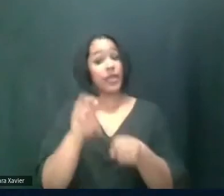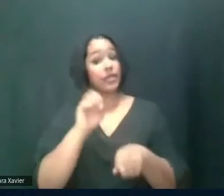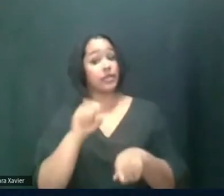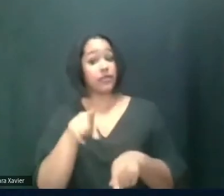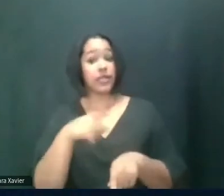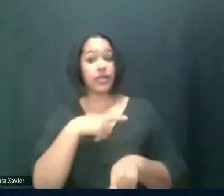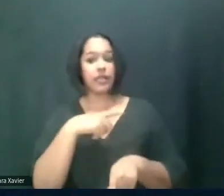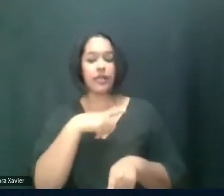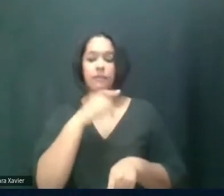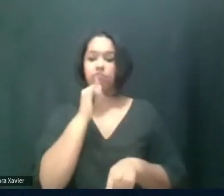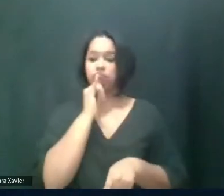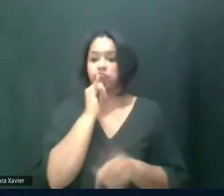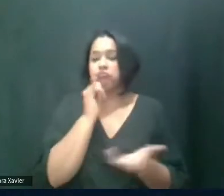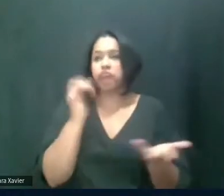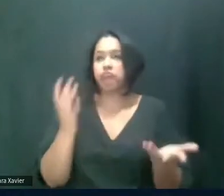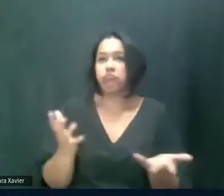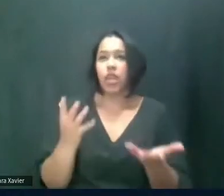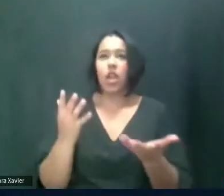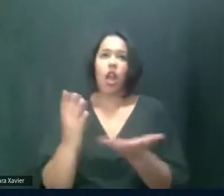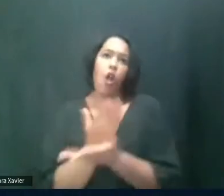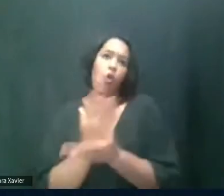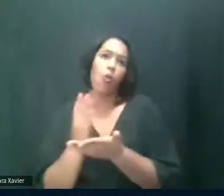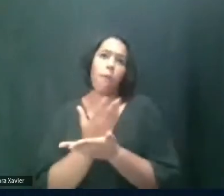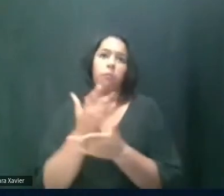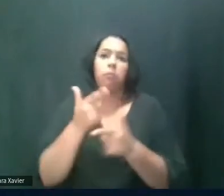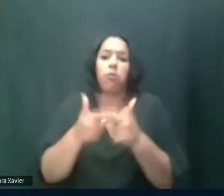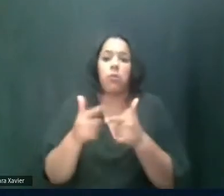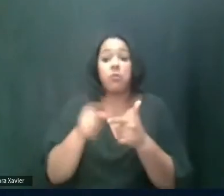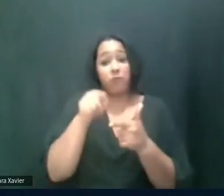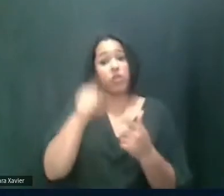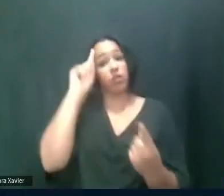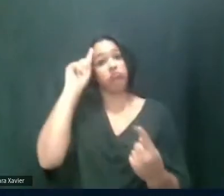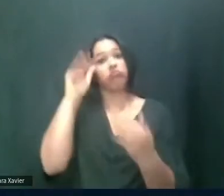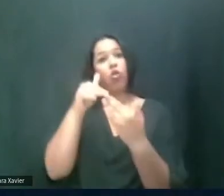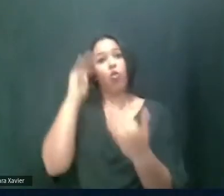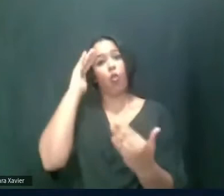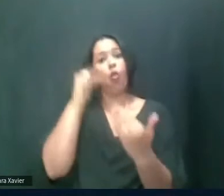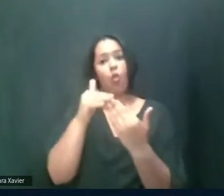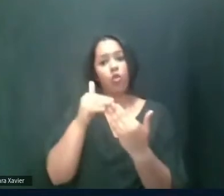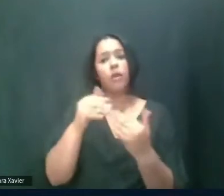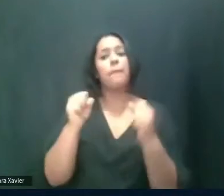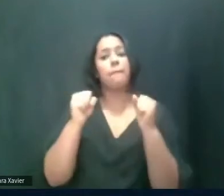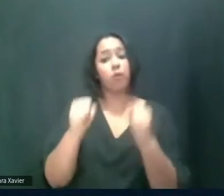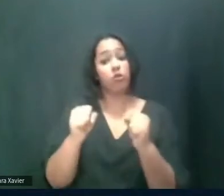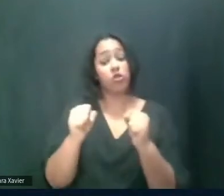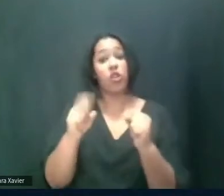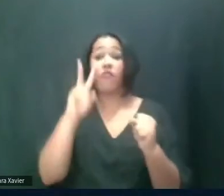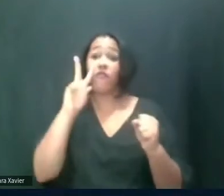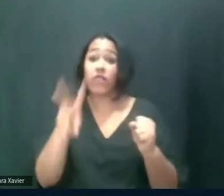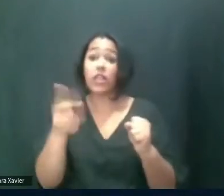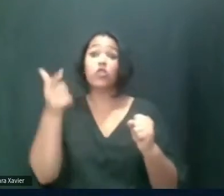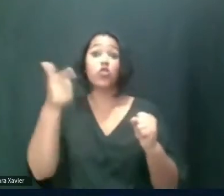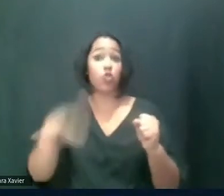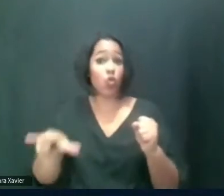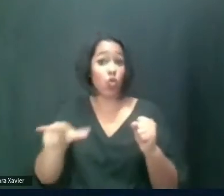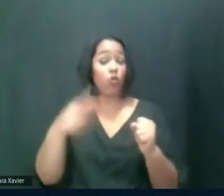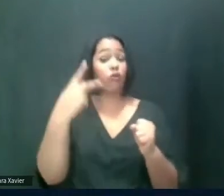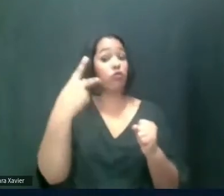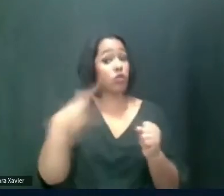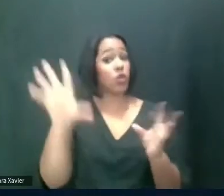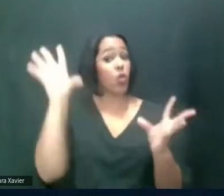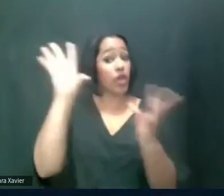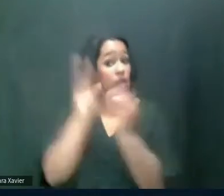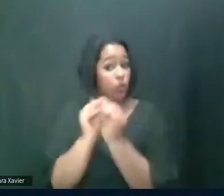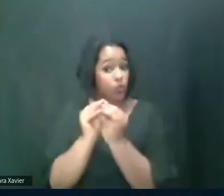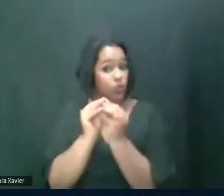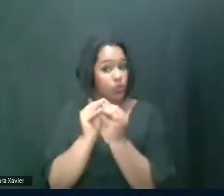tem alguma questão que você concorda comigo, rever o seu resumo, porque o tempo todo no seu resumo você fala